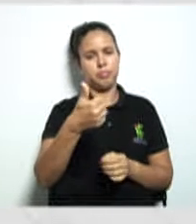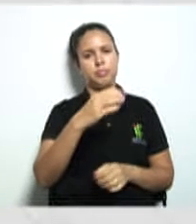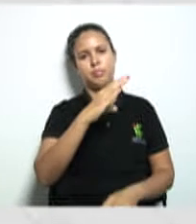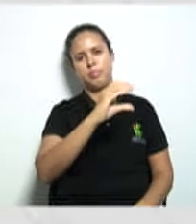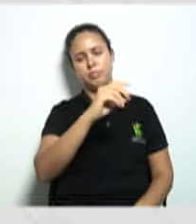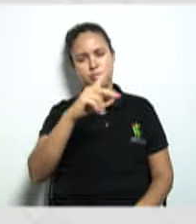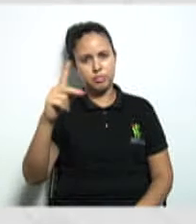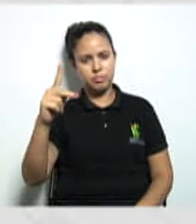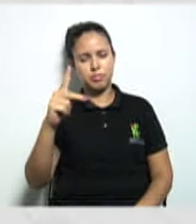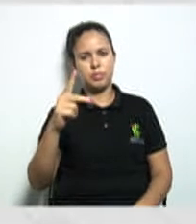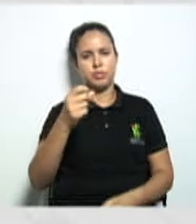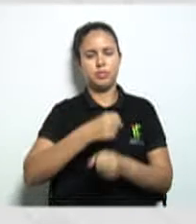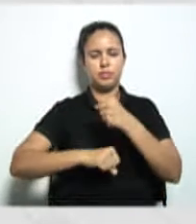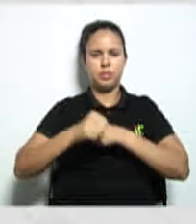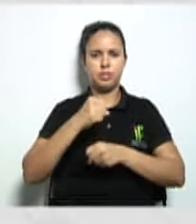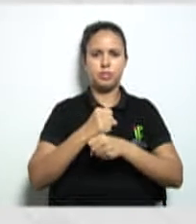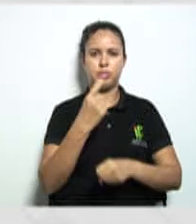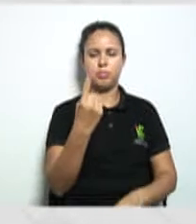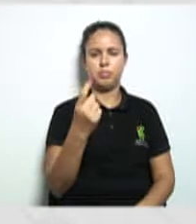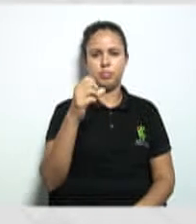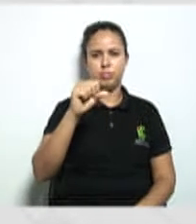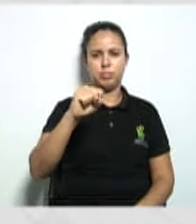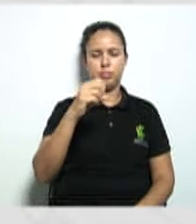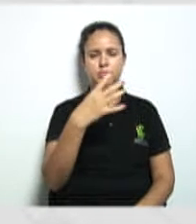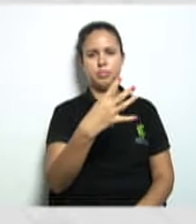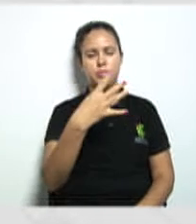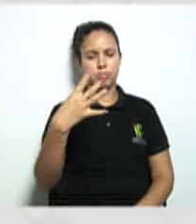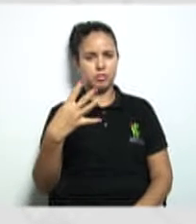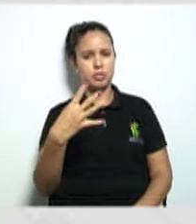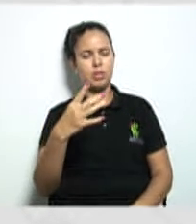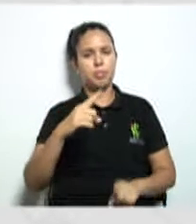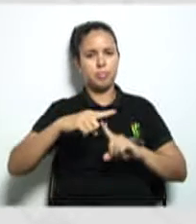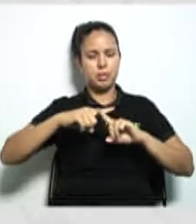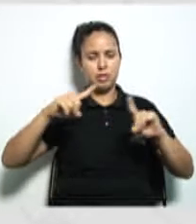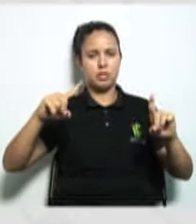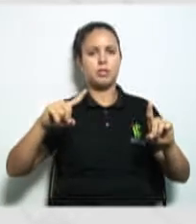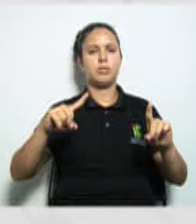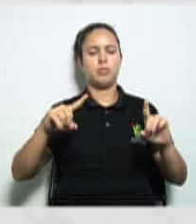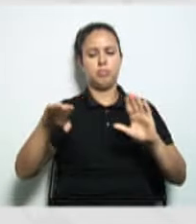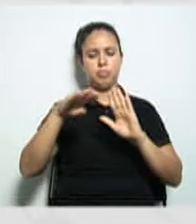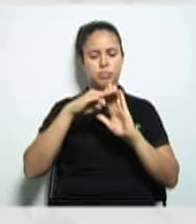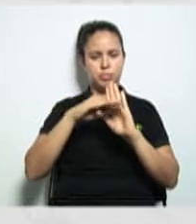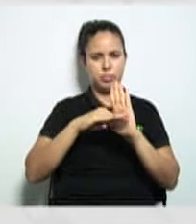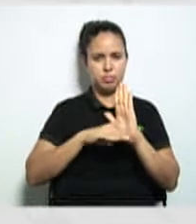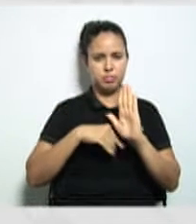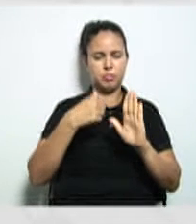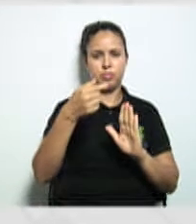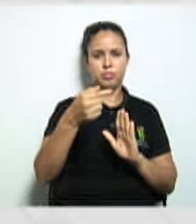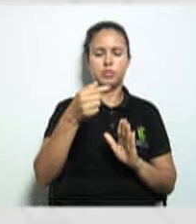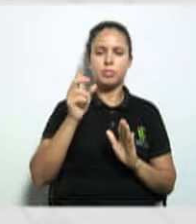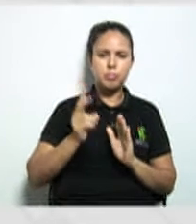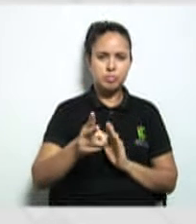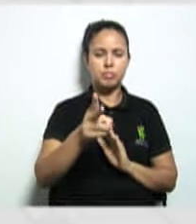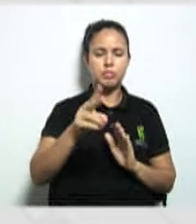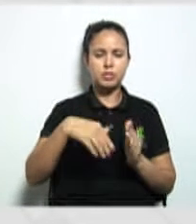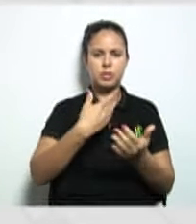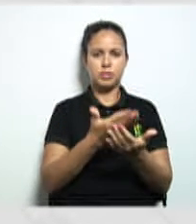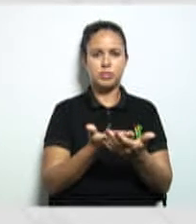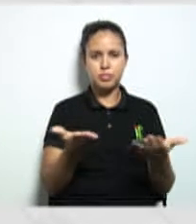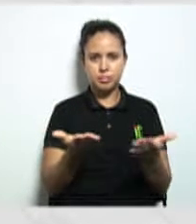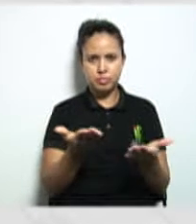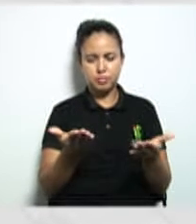lá em 1844. Mas esses princípios são seguidos até hoje, né? Então, vamos